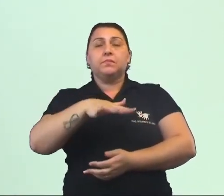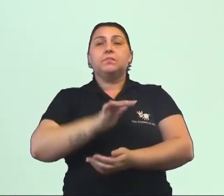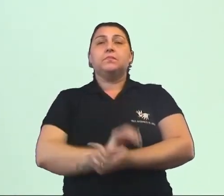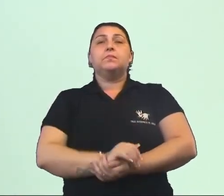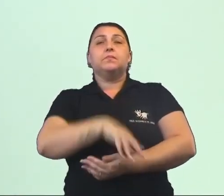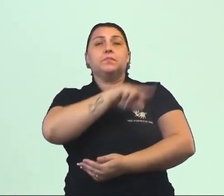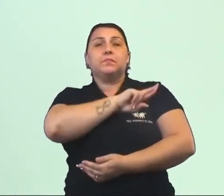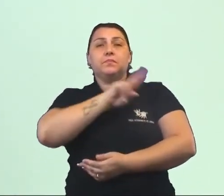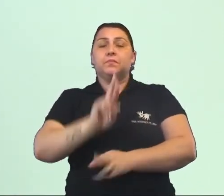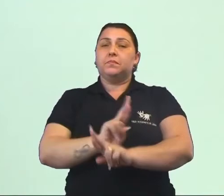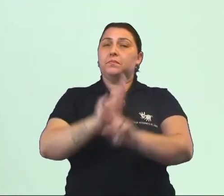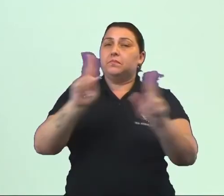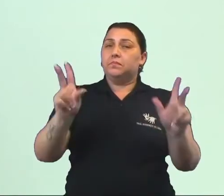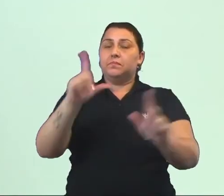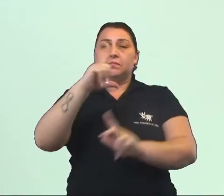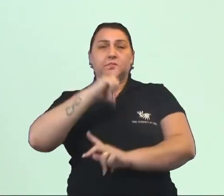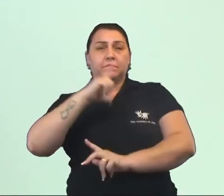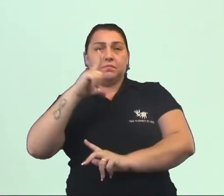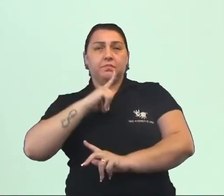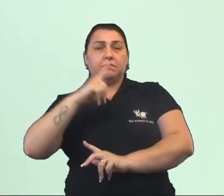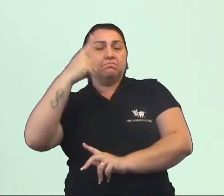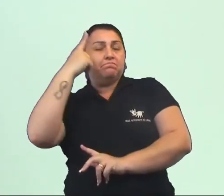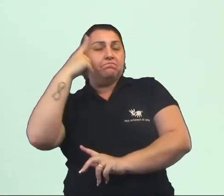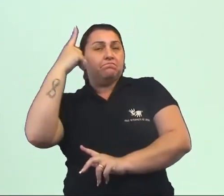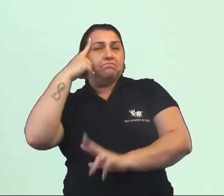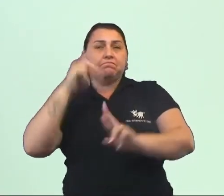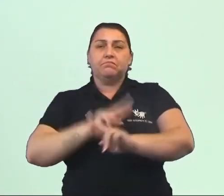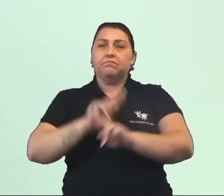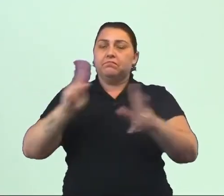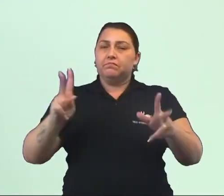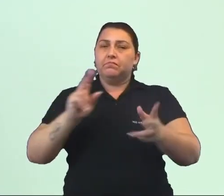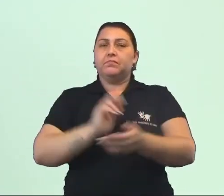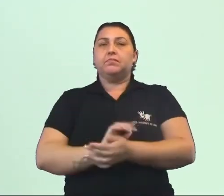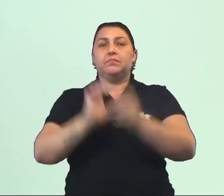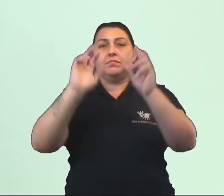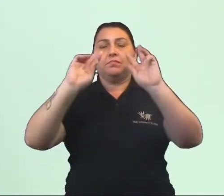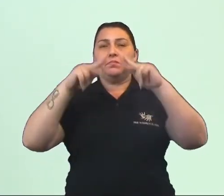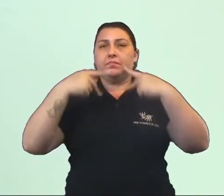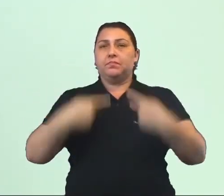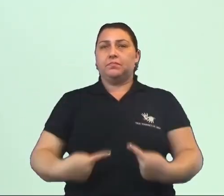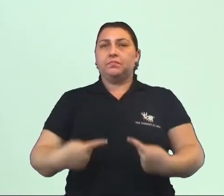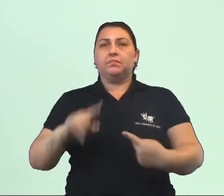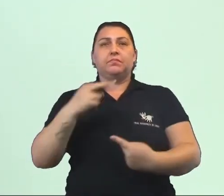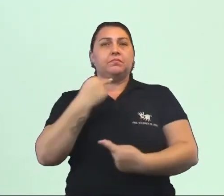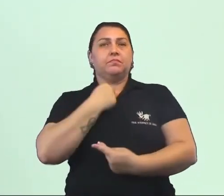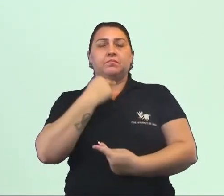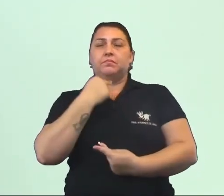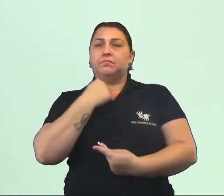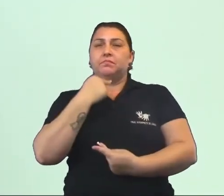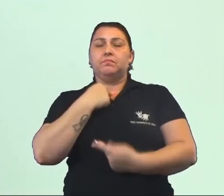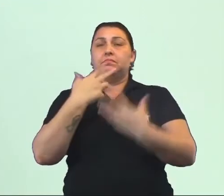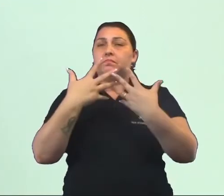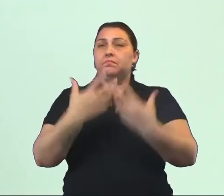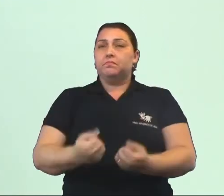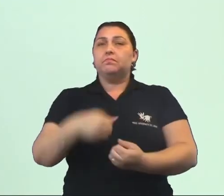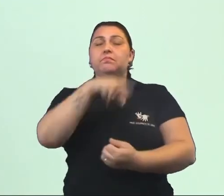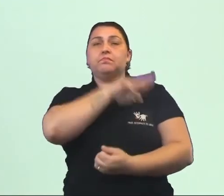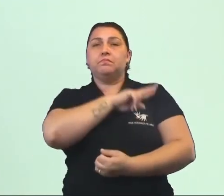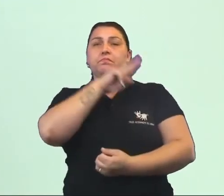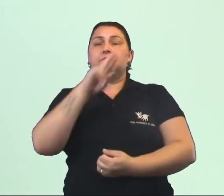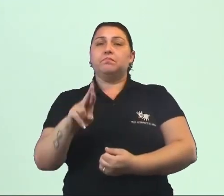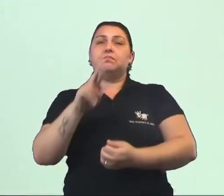Há religiões diferentes que têm visões diferentes do ser humano. Então a gente não pode permitir que